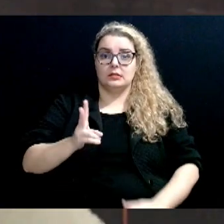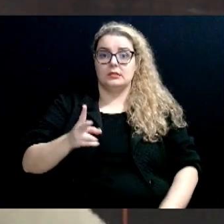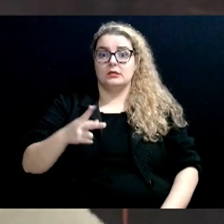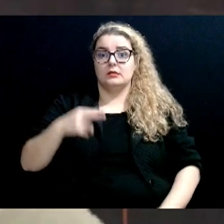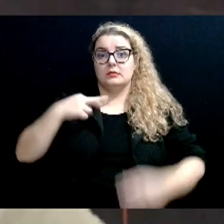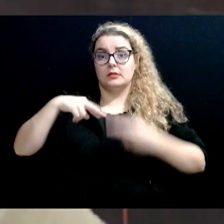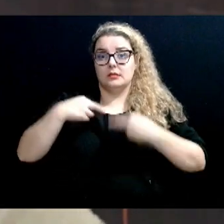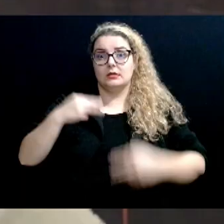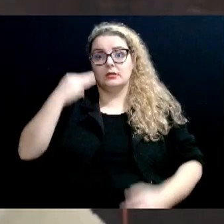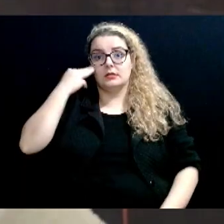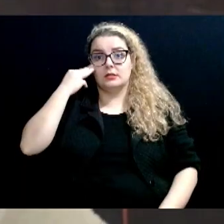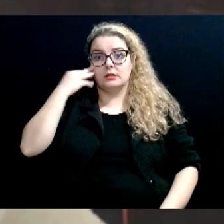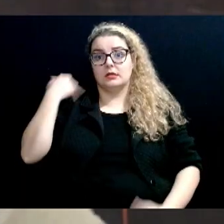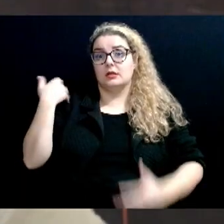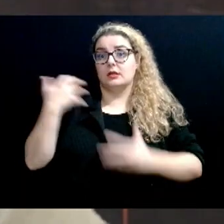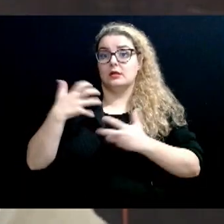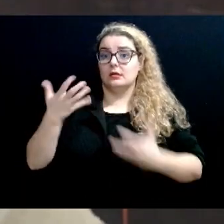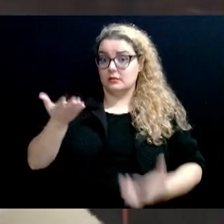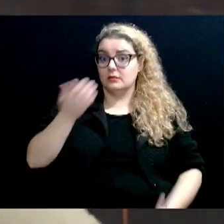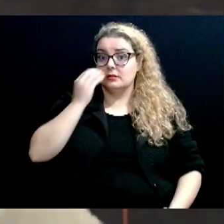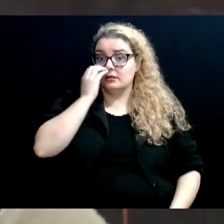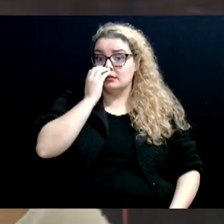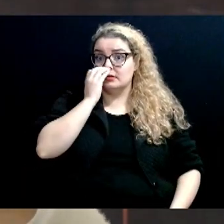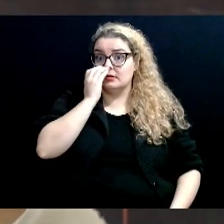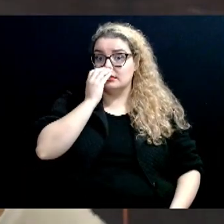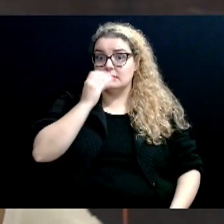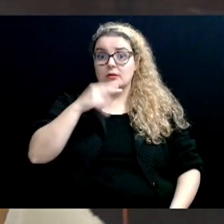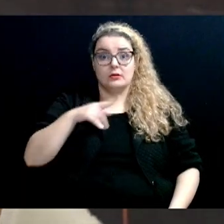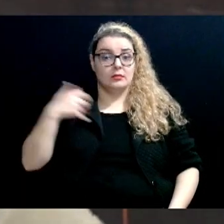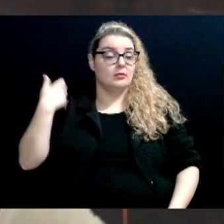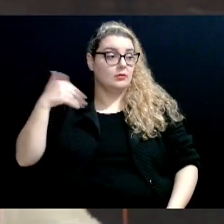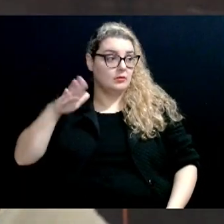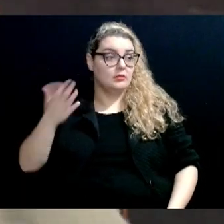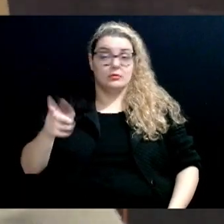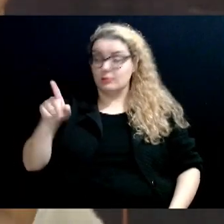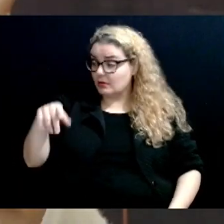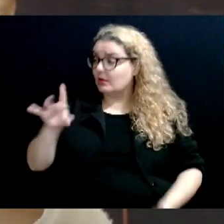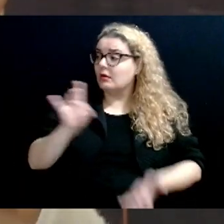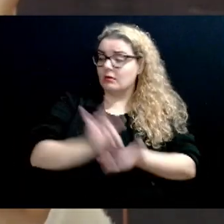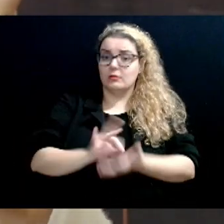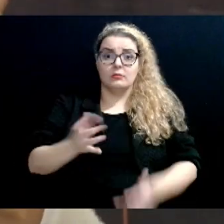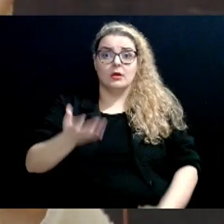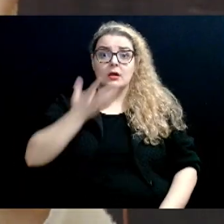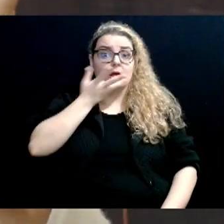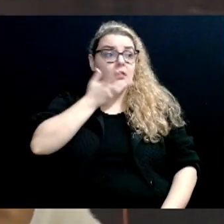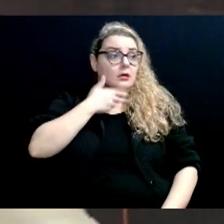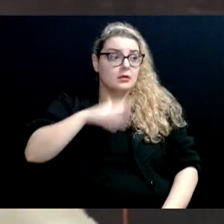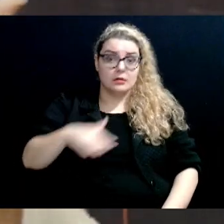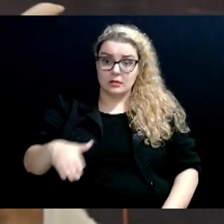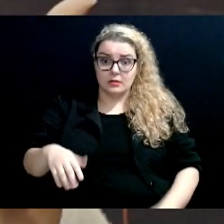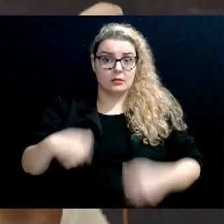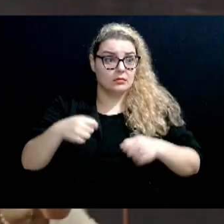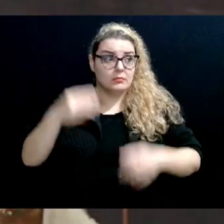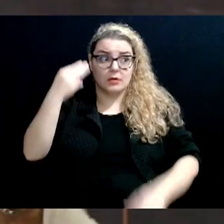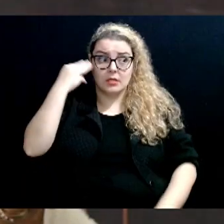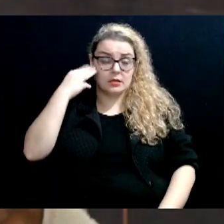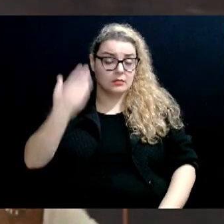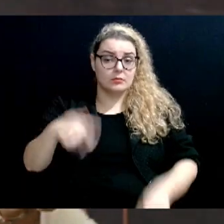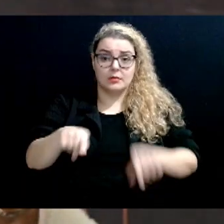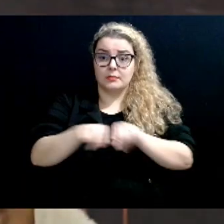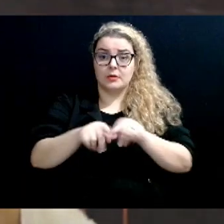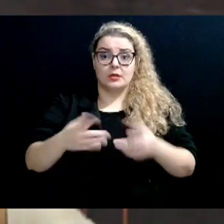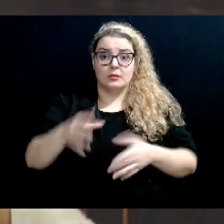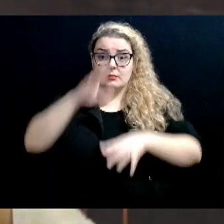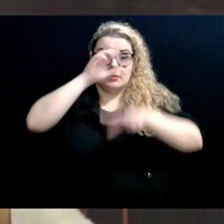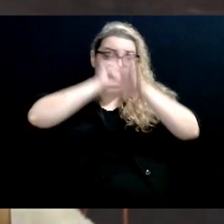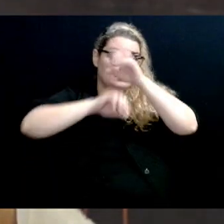idoso, né? Ou adulto. Verdade. Mas, assim, as crianças precisam muito da memória também para aprender. Exatamente.